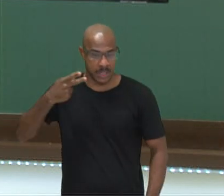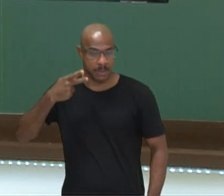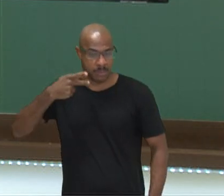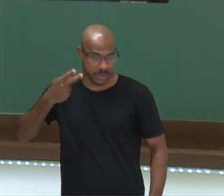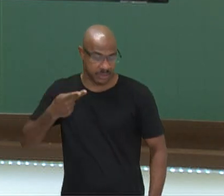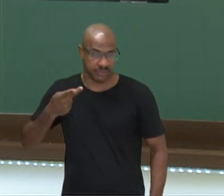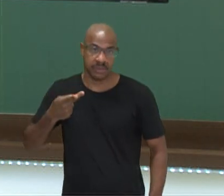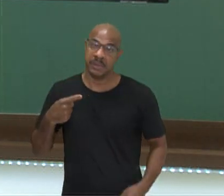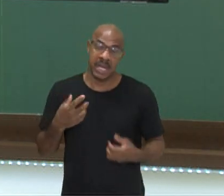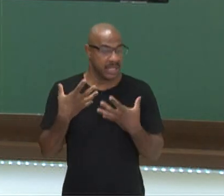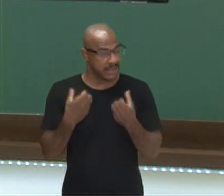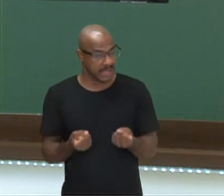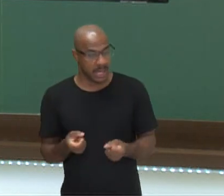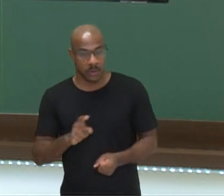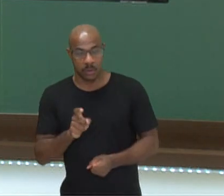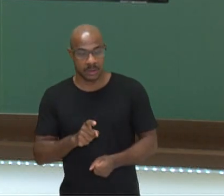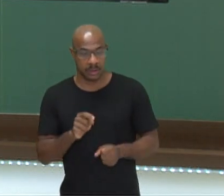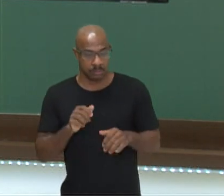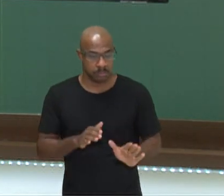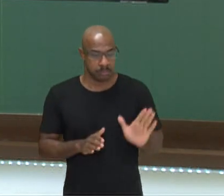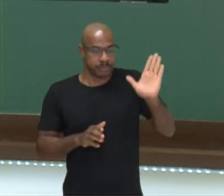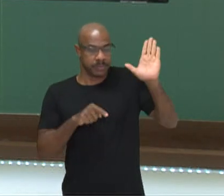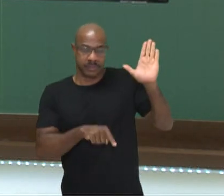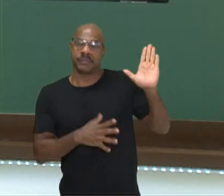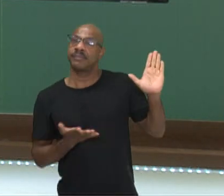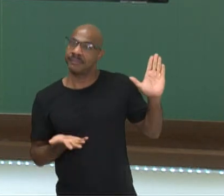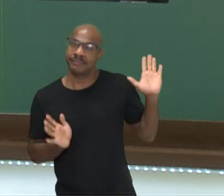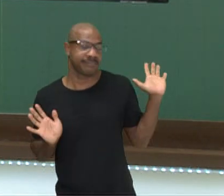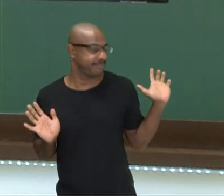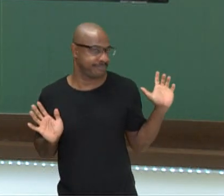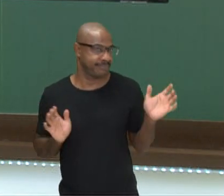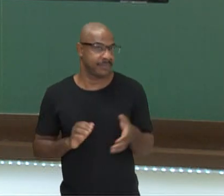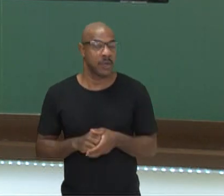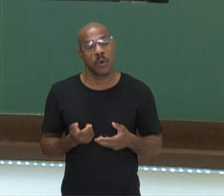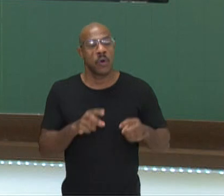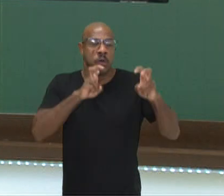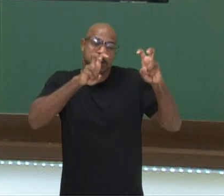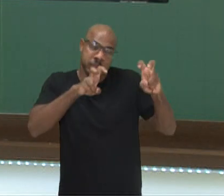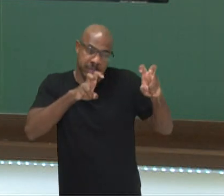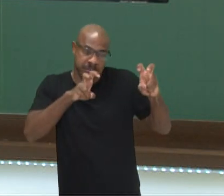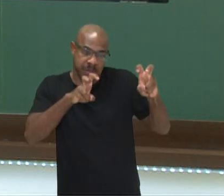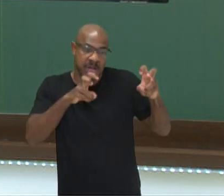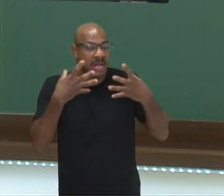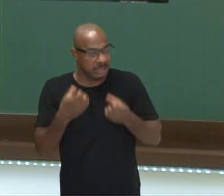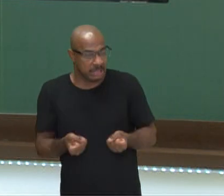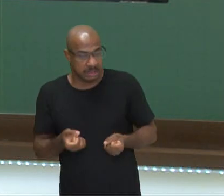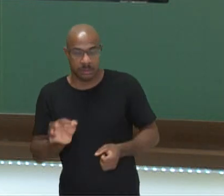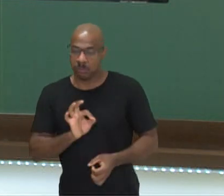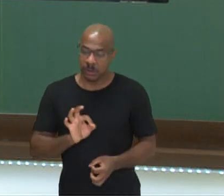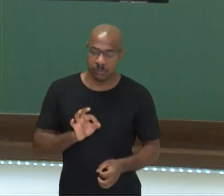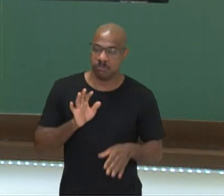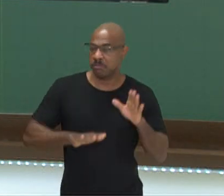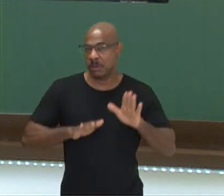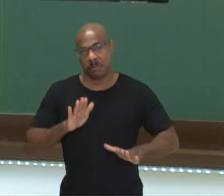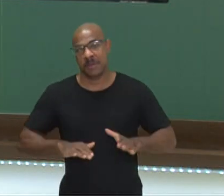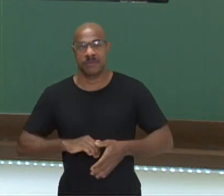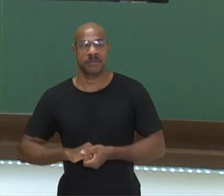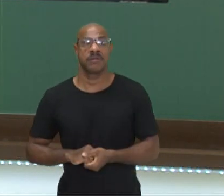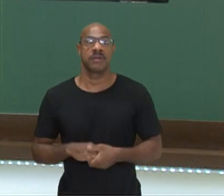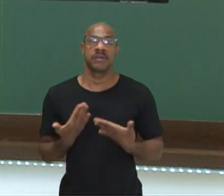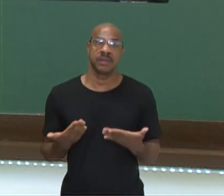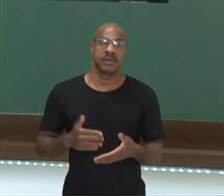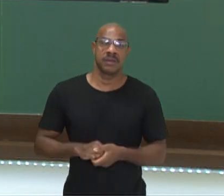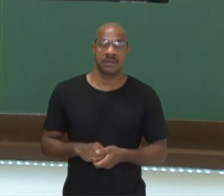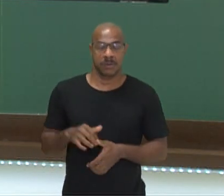candidato. Ou, se é um tema, aceitar aquele tema ou não, refutar o tema. Faz parte. Então, sempre